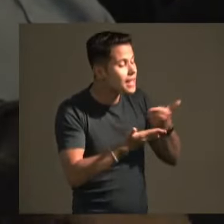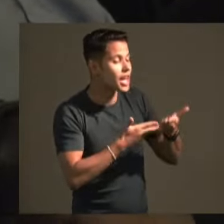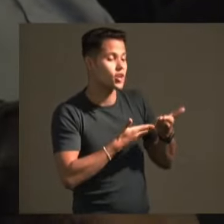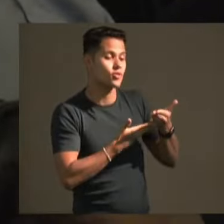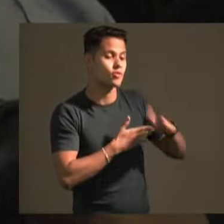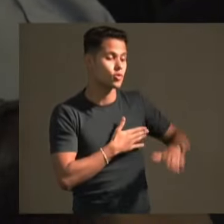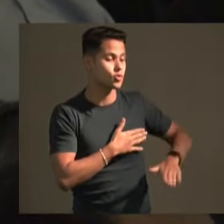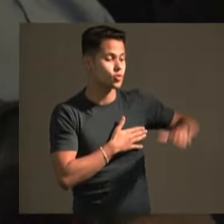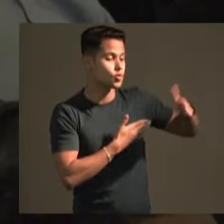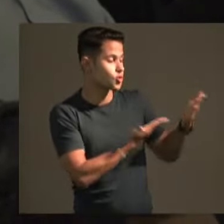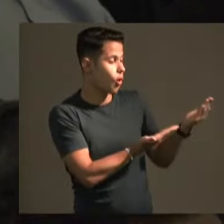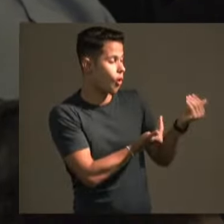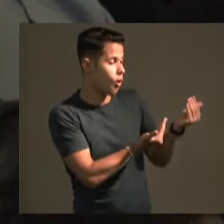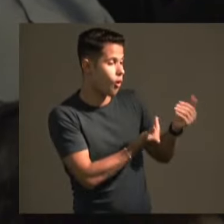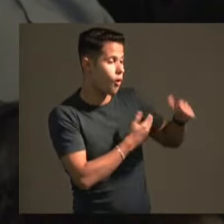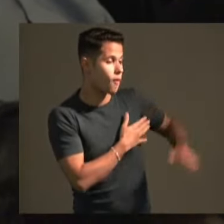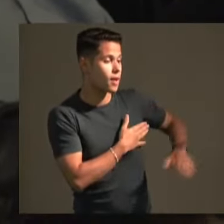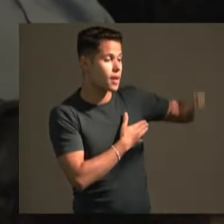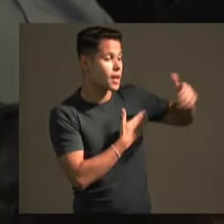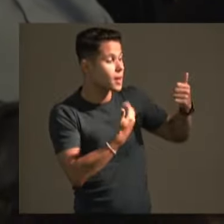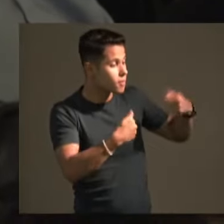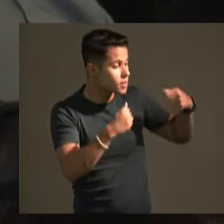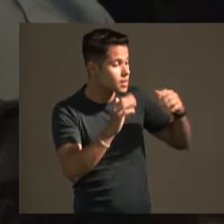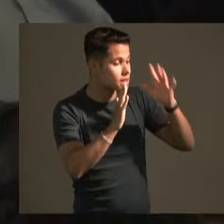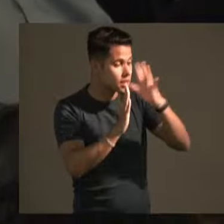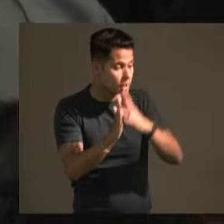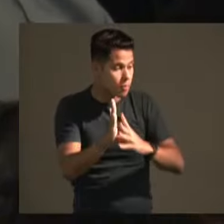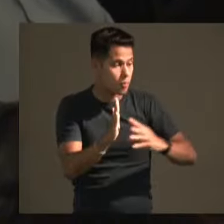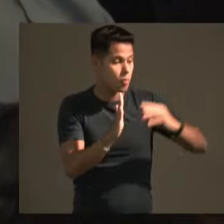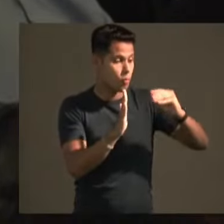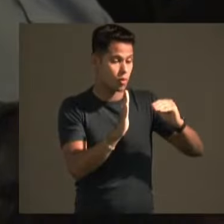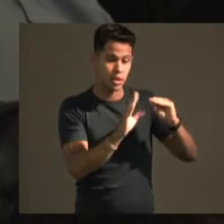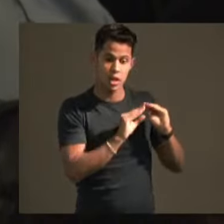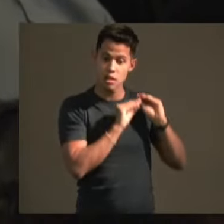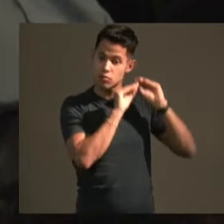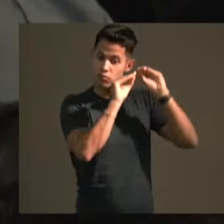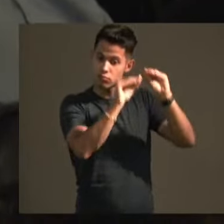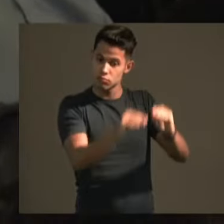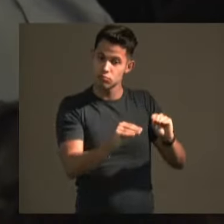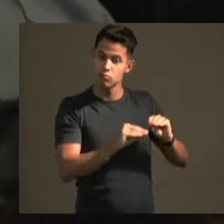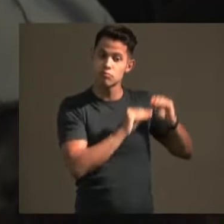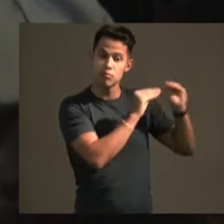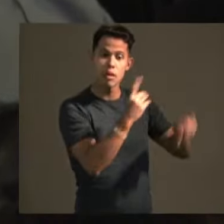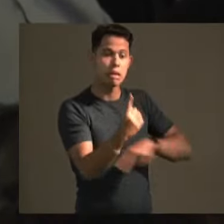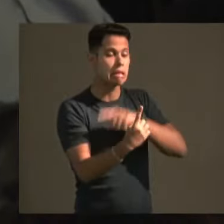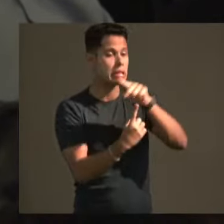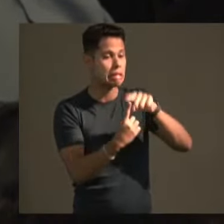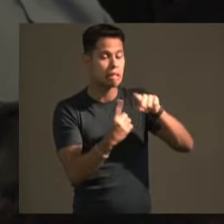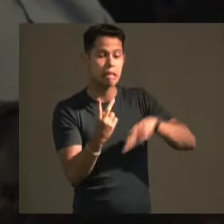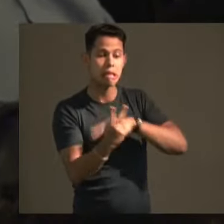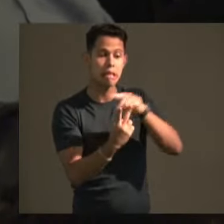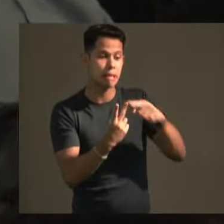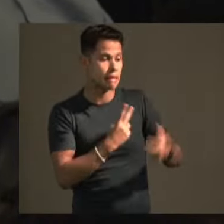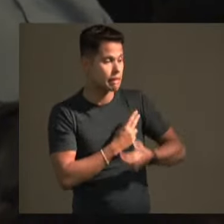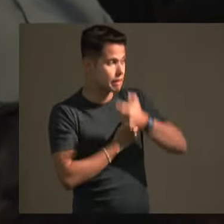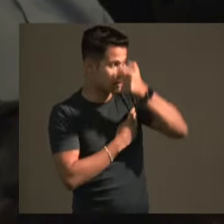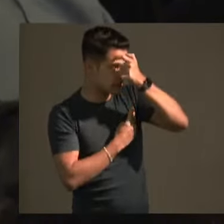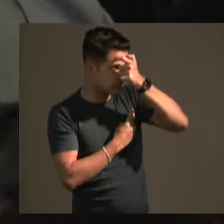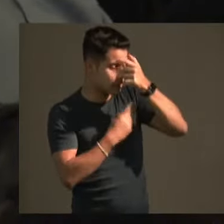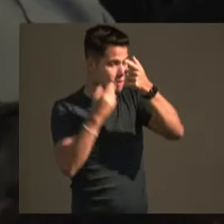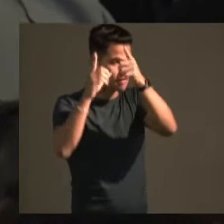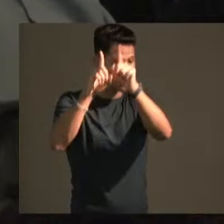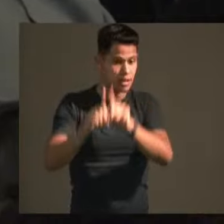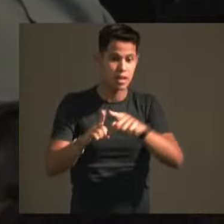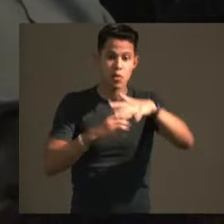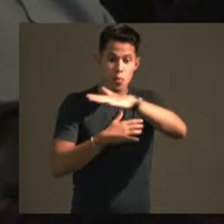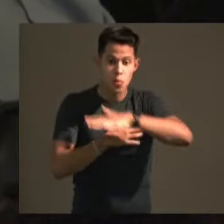seja colocado nesse modelo a importância de colocar não só autismo, como DI e outras condições que necessitam de um olhar